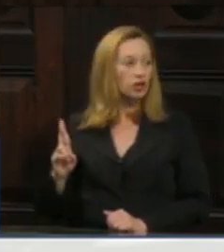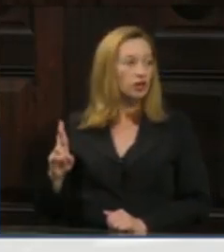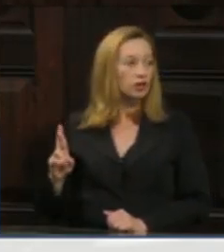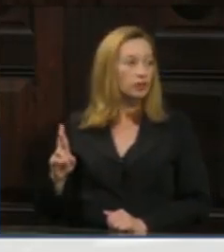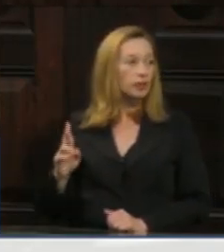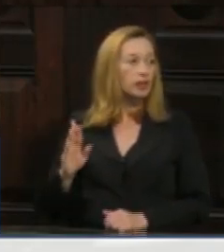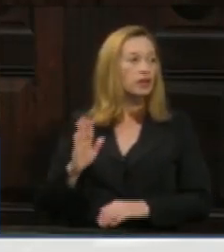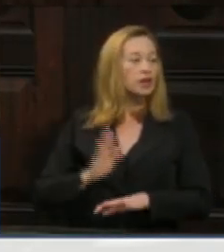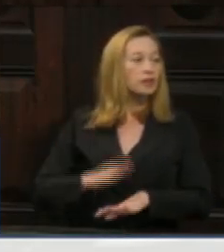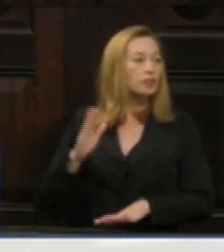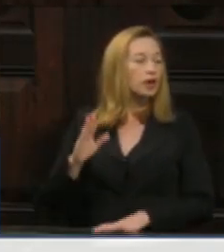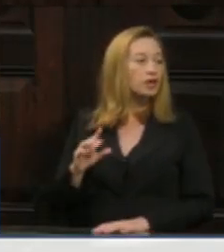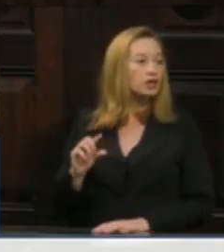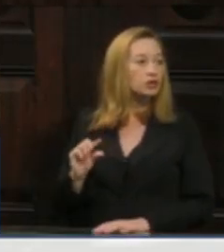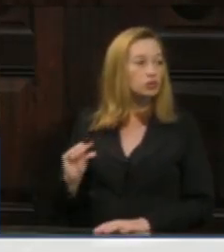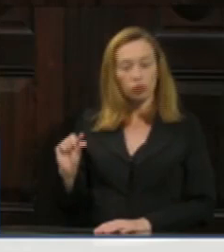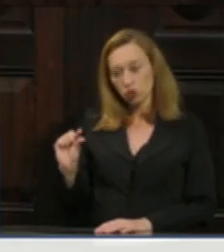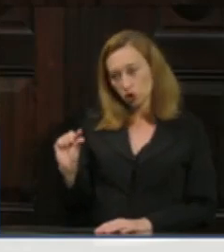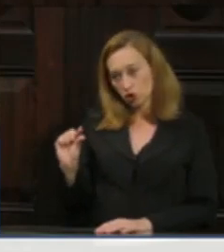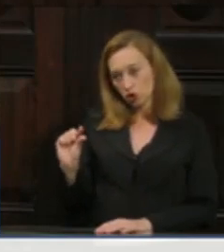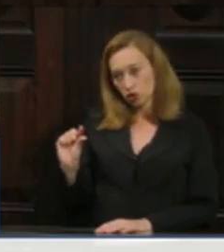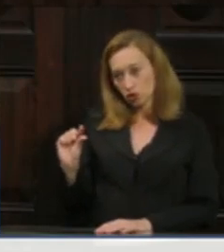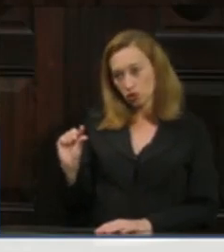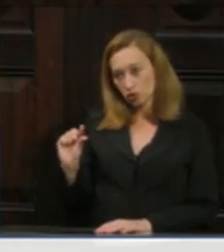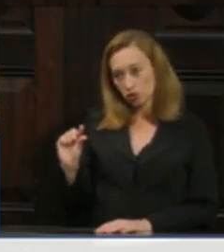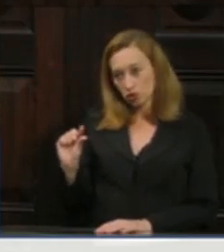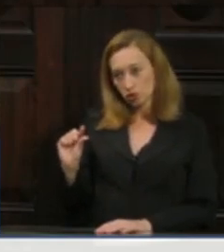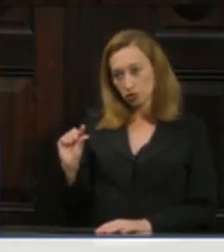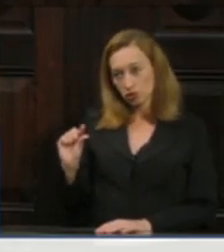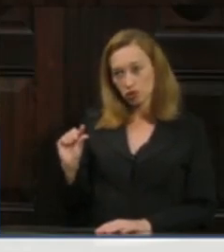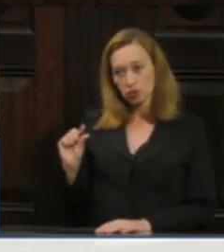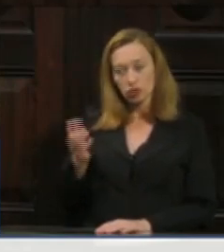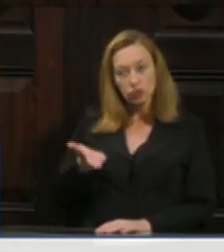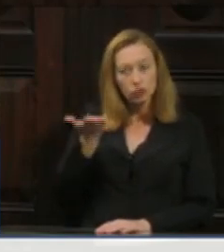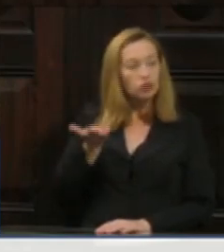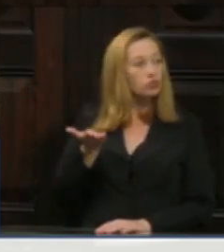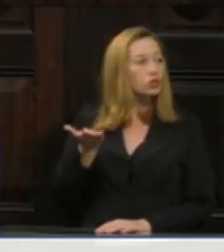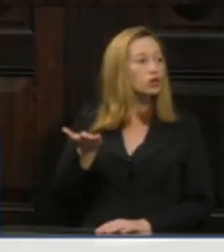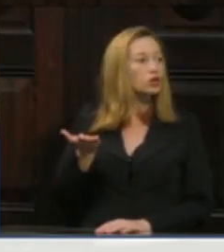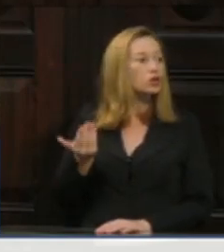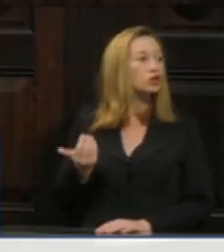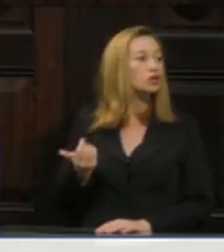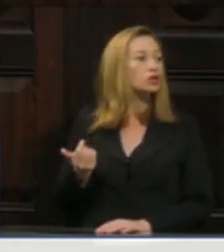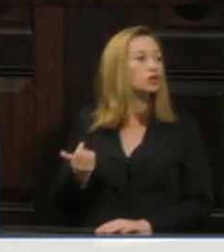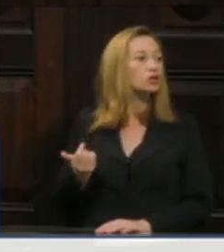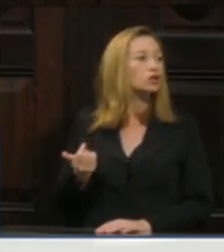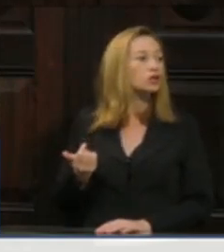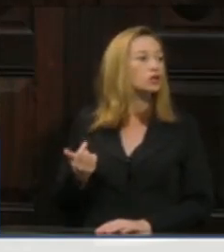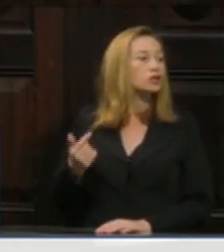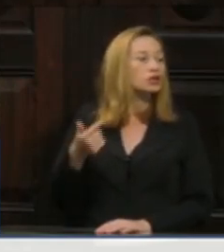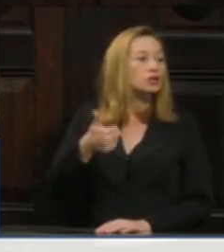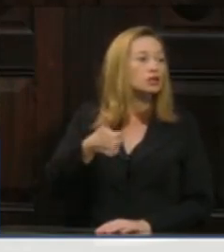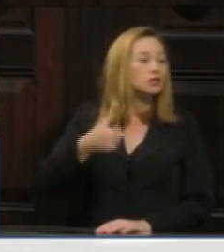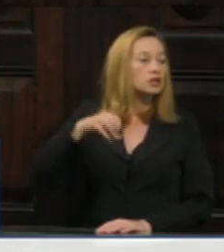foi estimada de mais 600 milhões. O mesmo